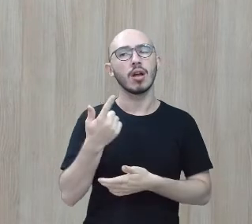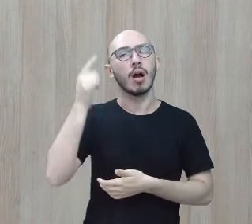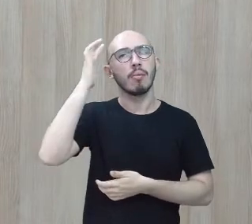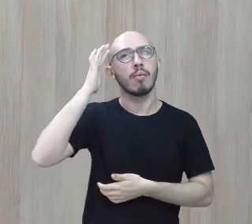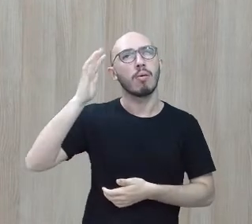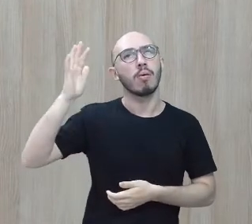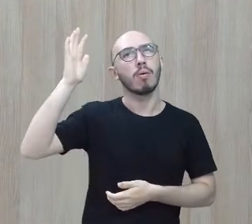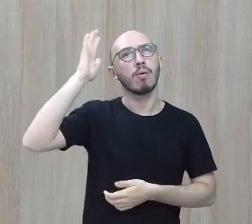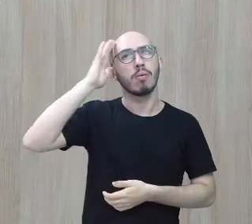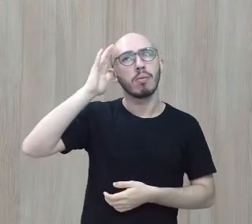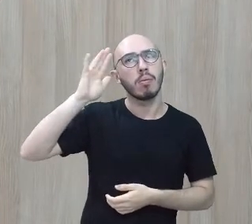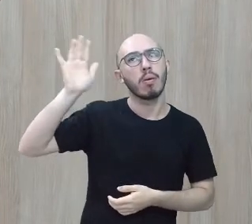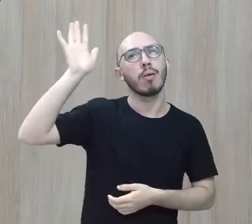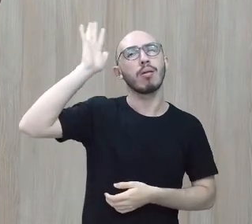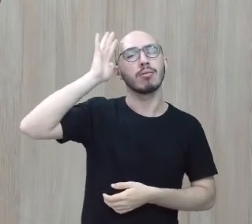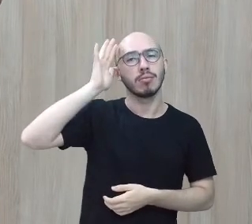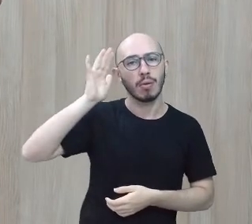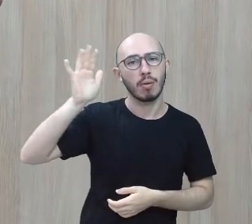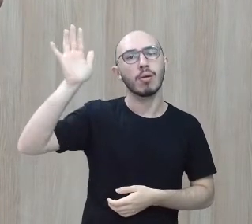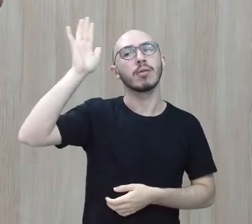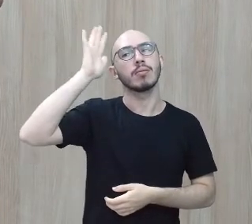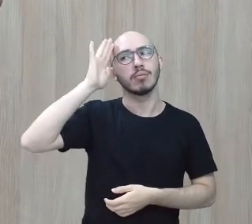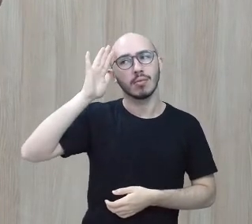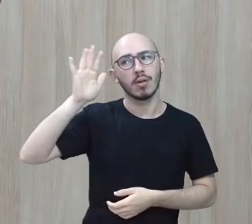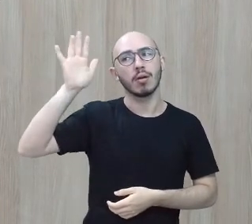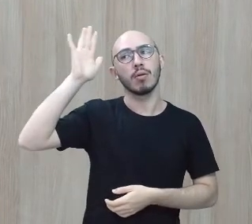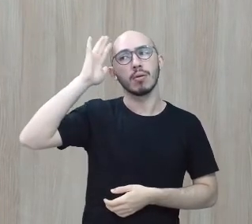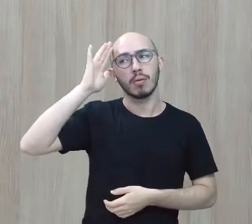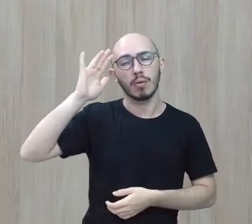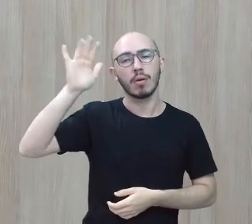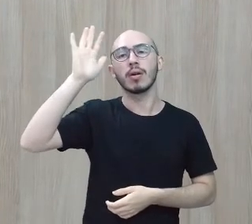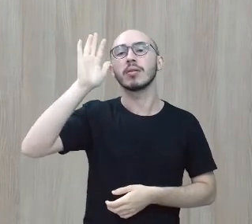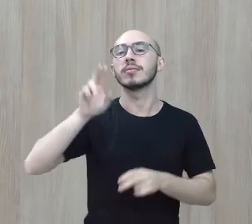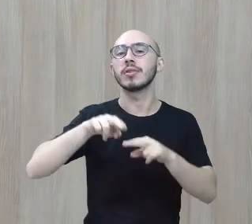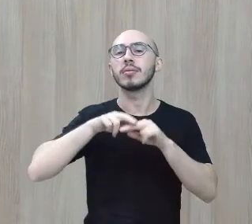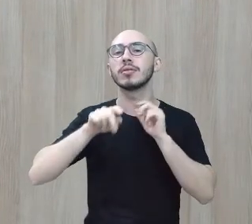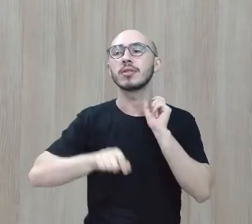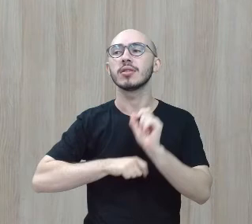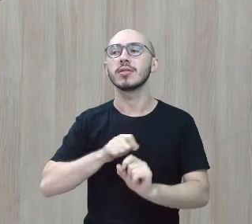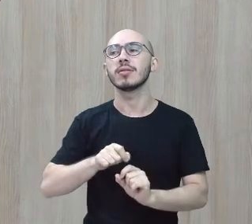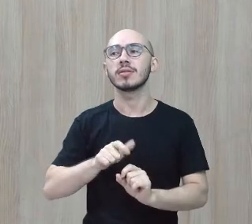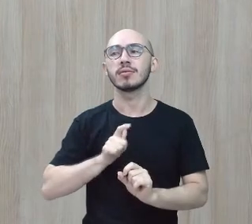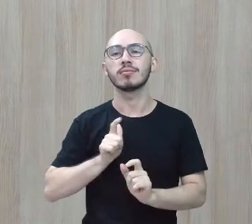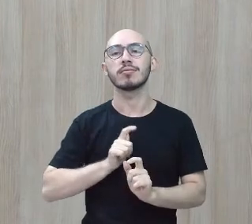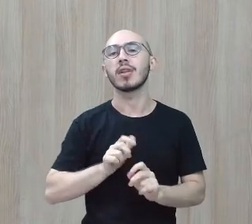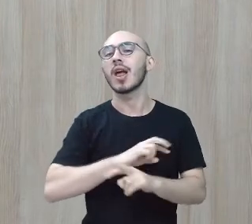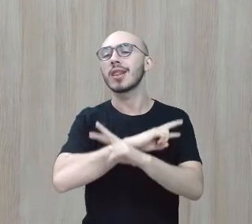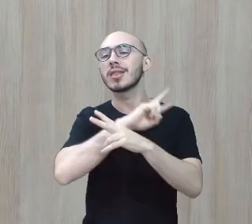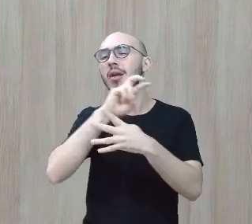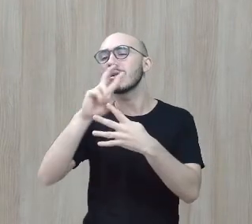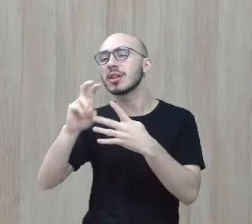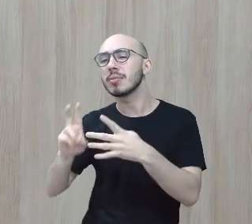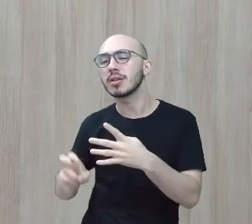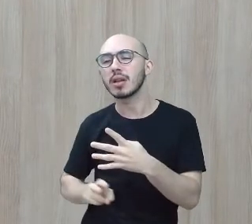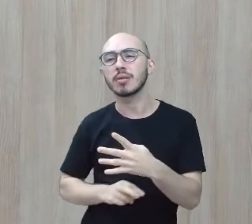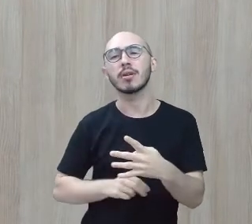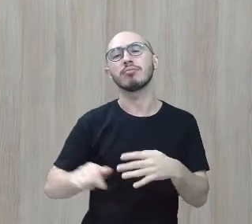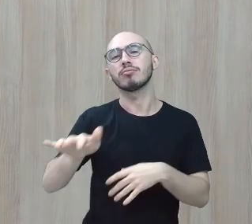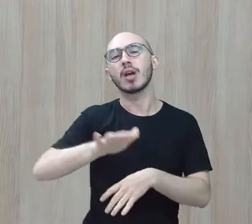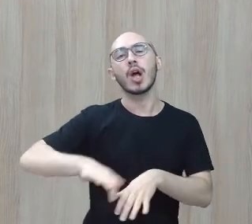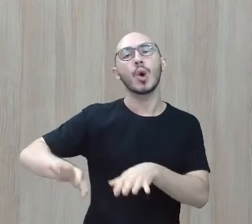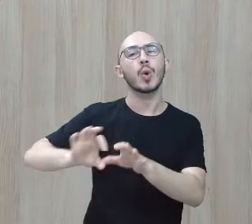mente viaja, vou usar a linguagem de vocês, porque viaja em outros conteúdos, em outros